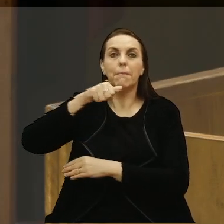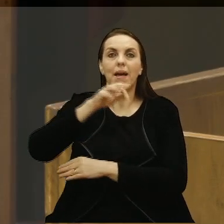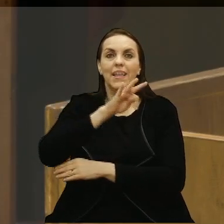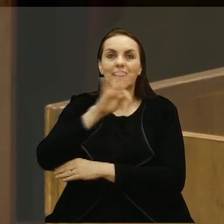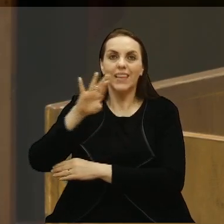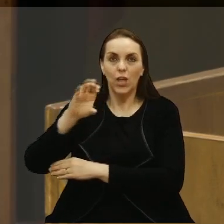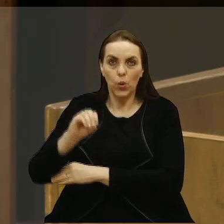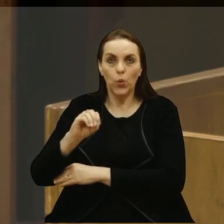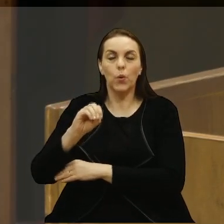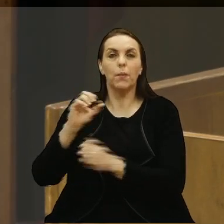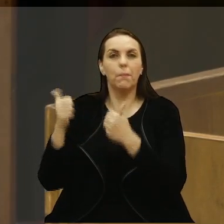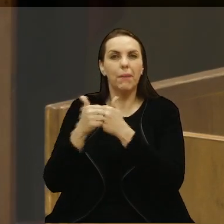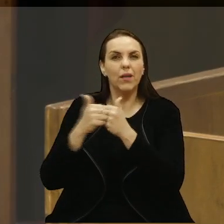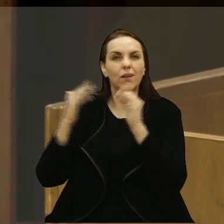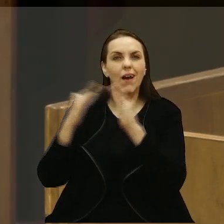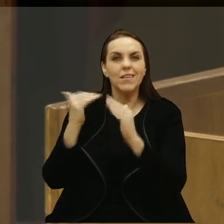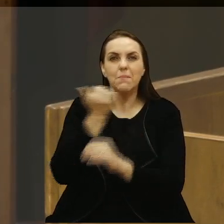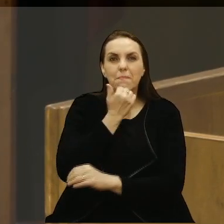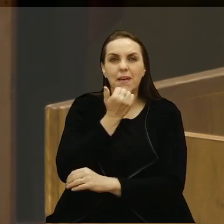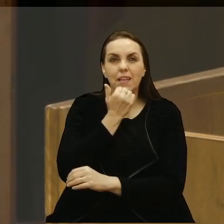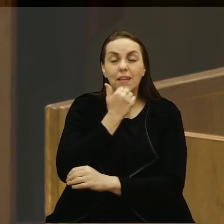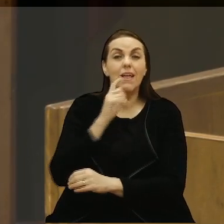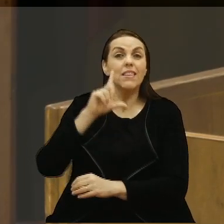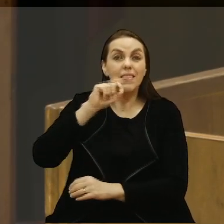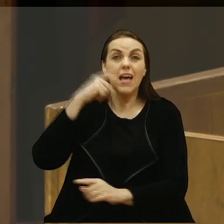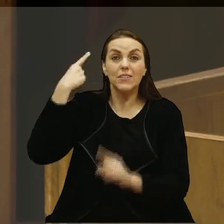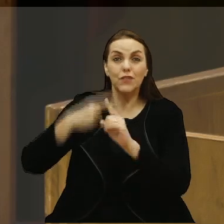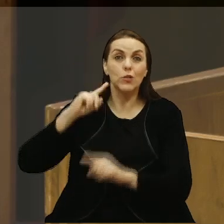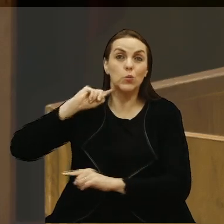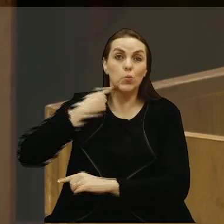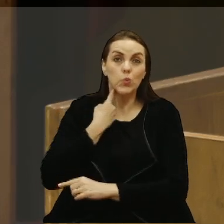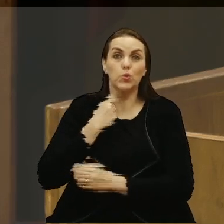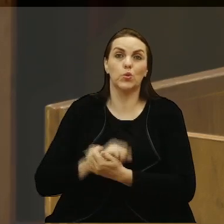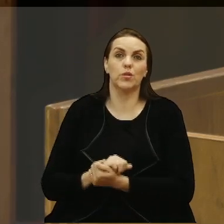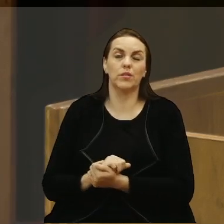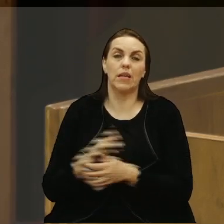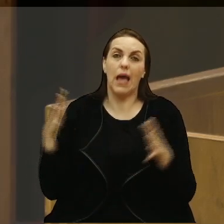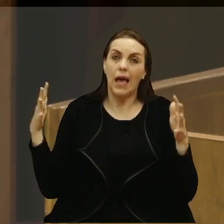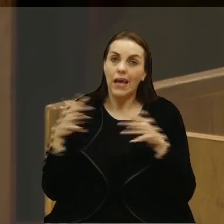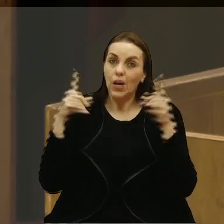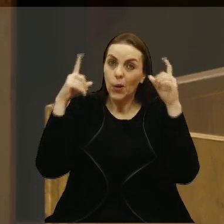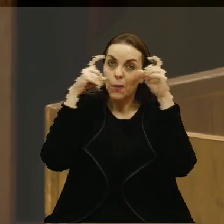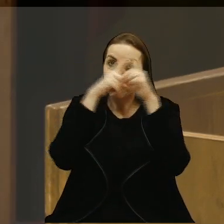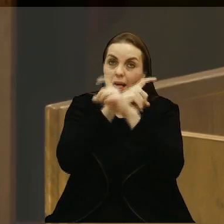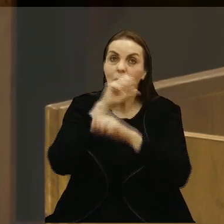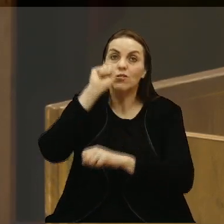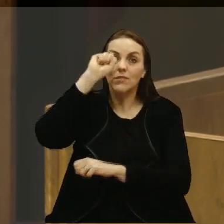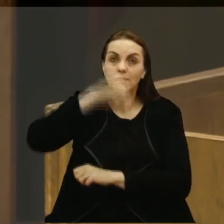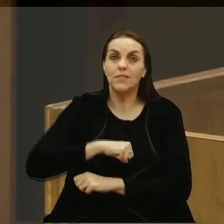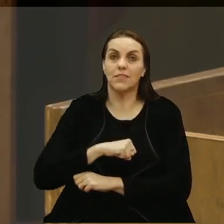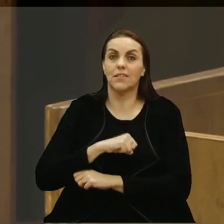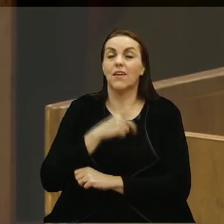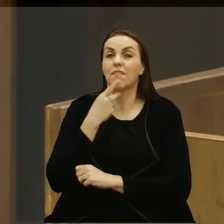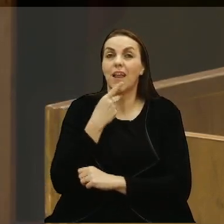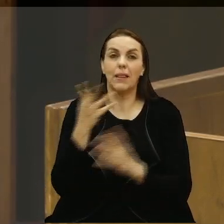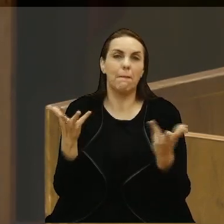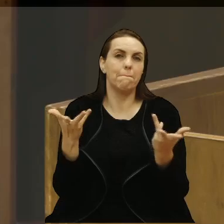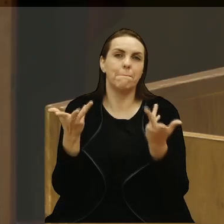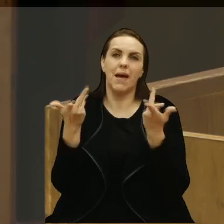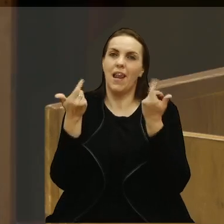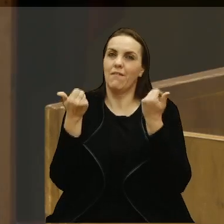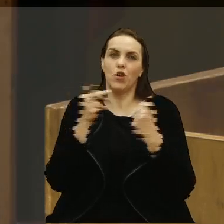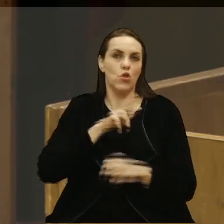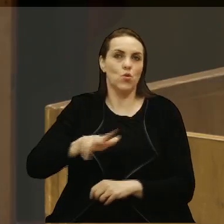Pedra, e 10 vezes vai estar suja. Uma parte, vereador. Então, é complexo. Não adianta a gente dizer que tá maravilhoso, porque não